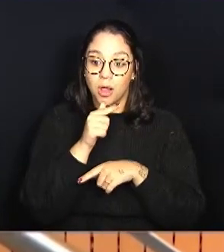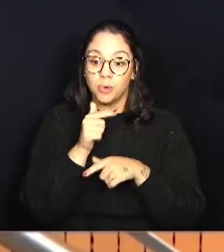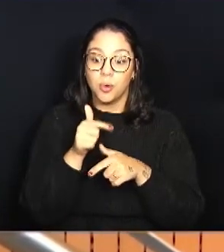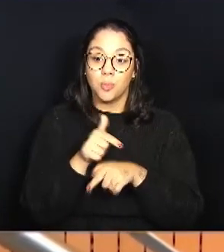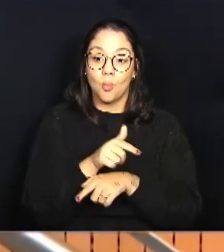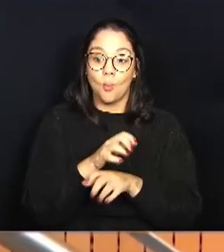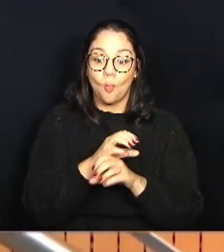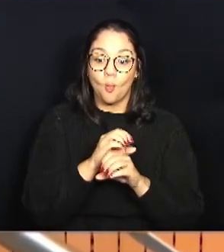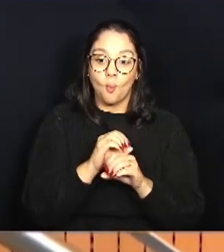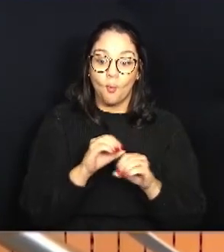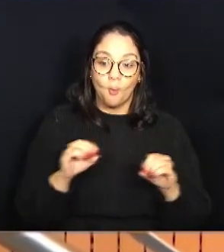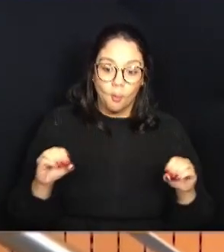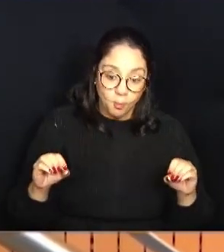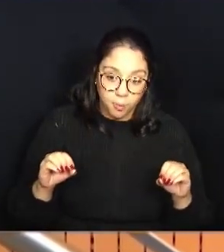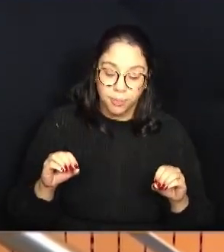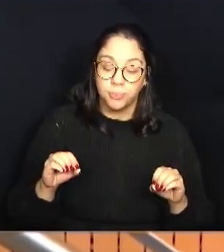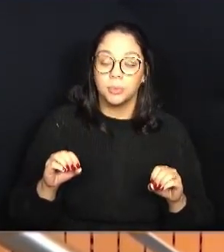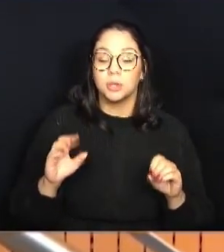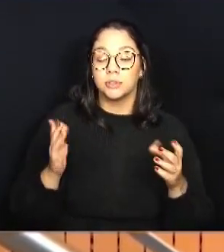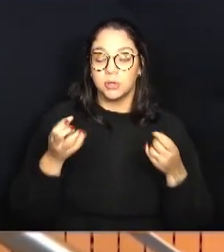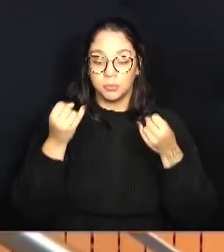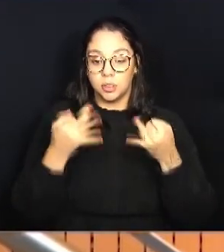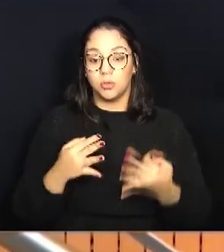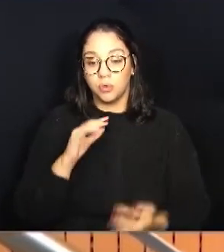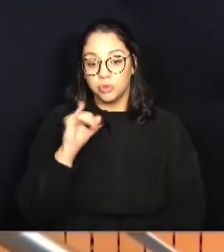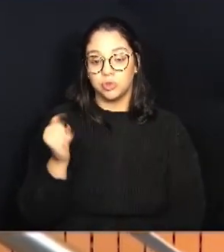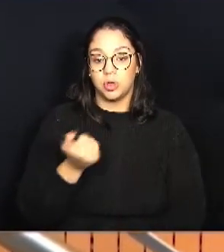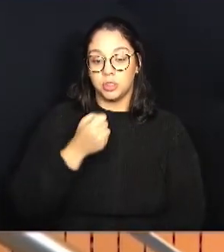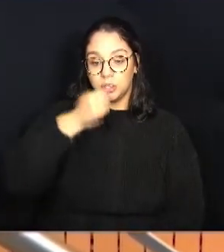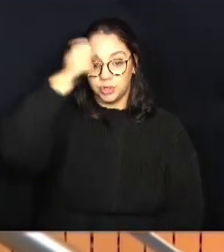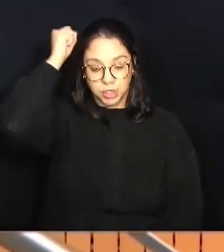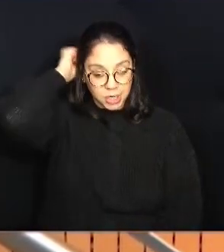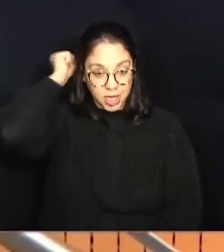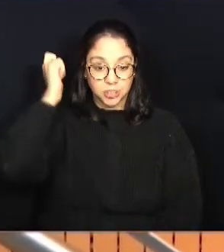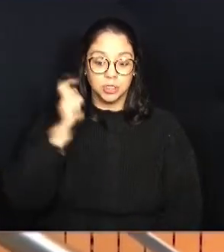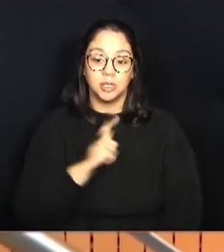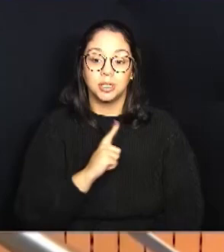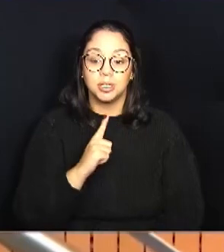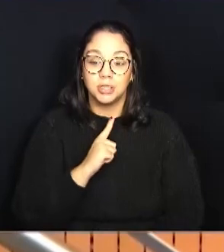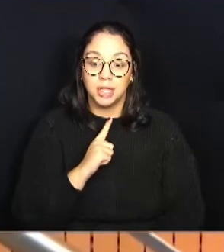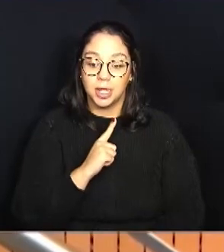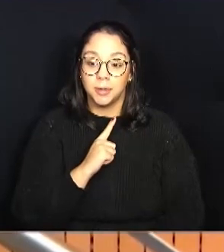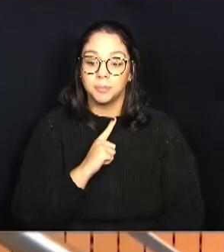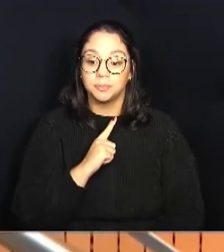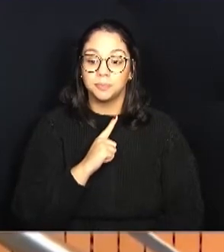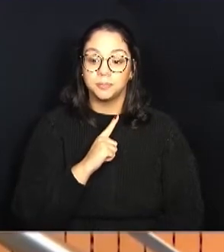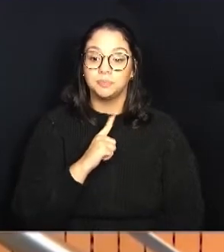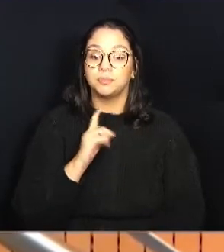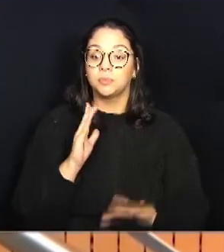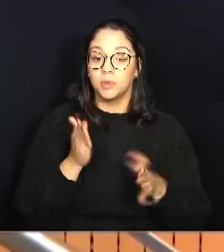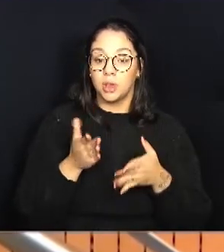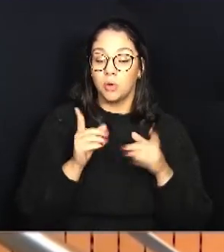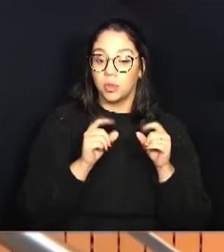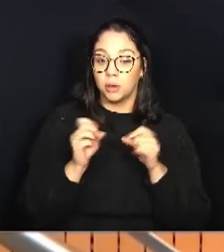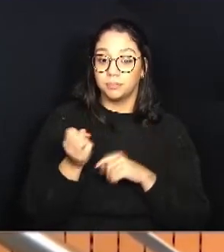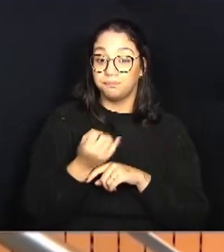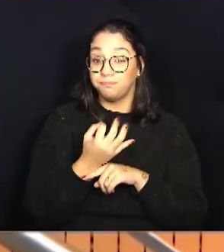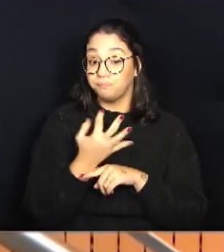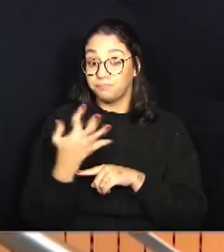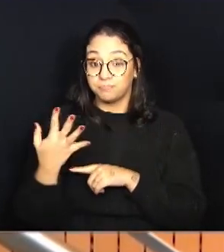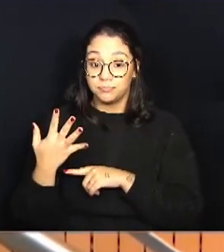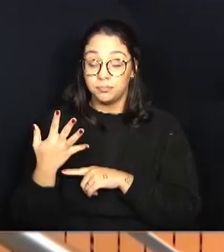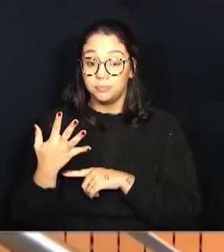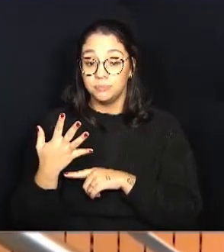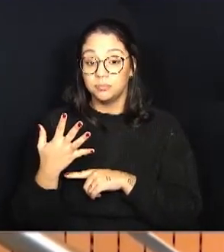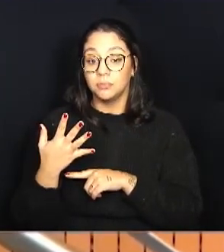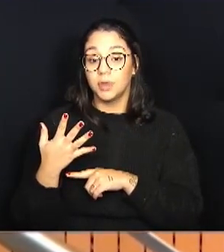pelo vereador Jorge Schneider, nós temos tido, né, uma quantidade grande de